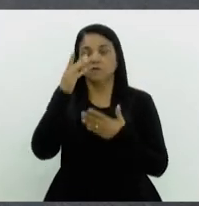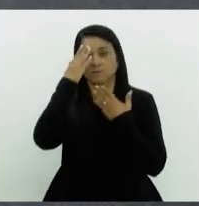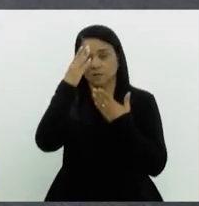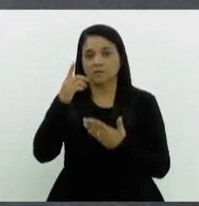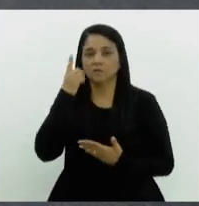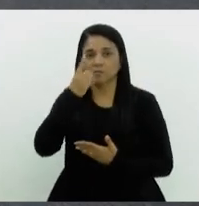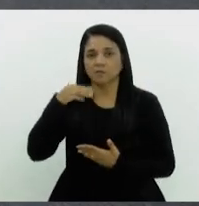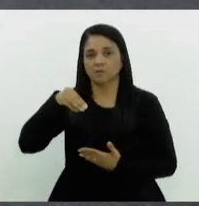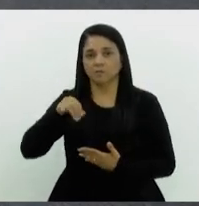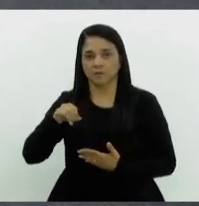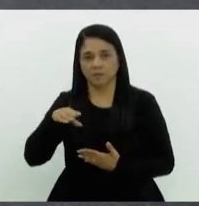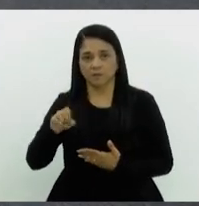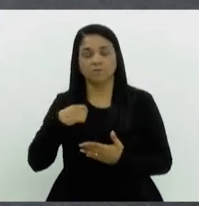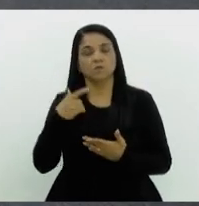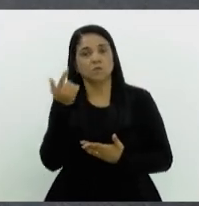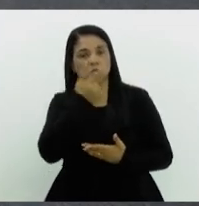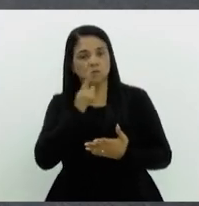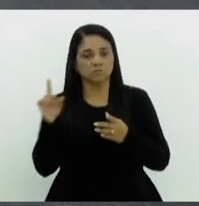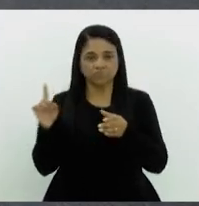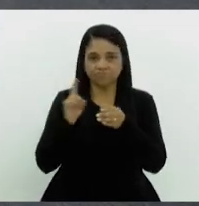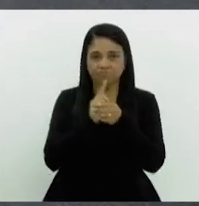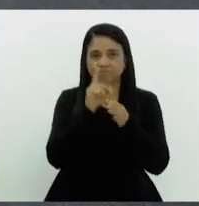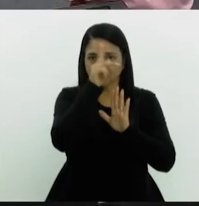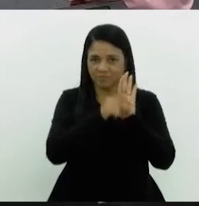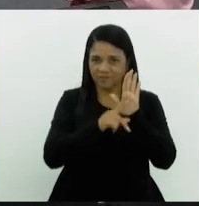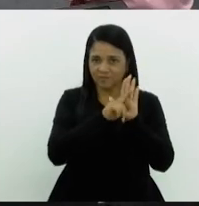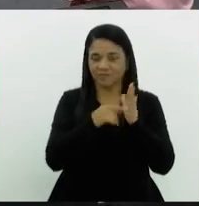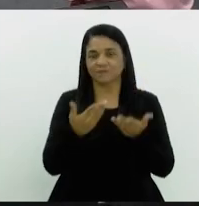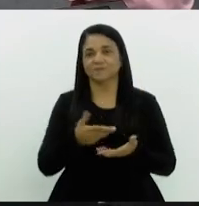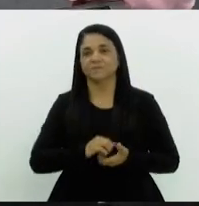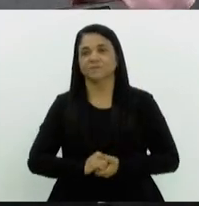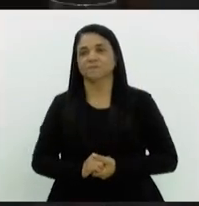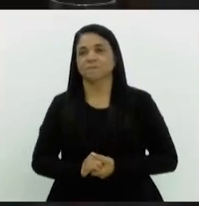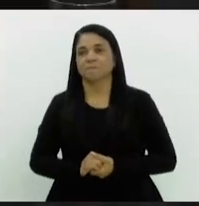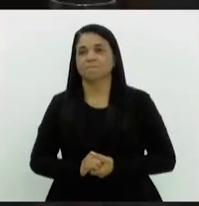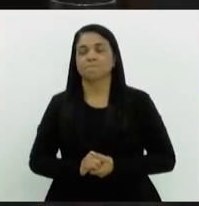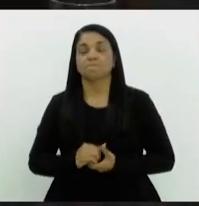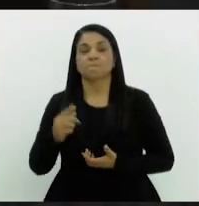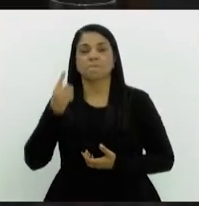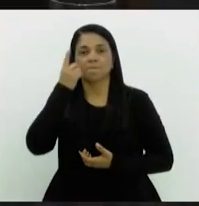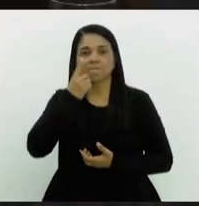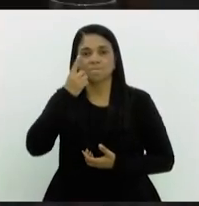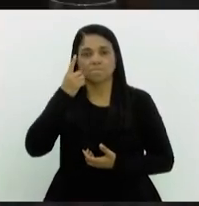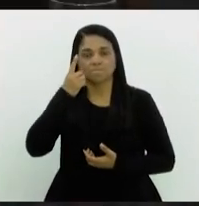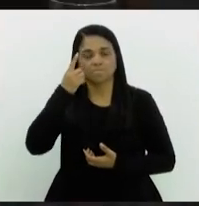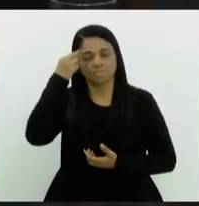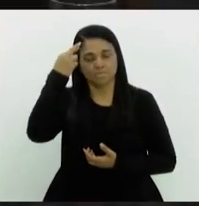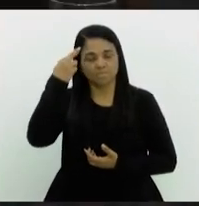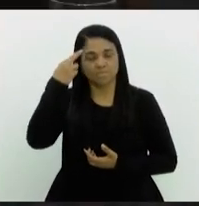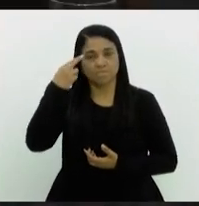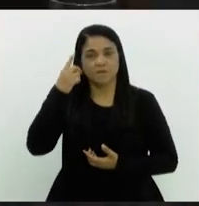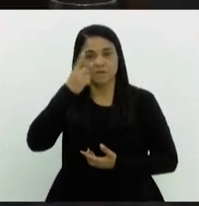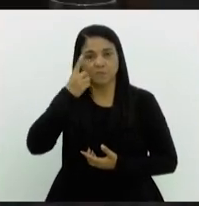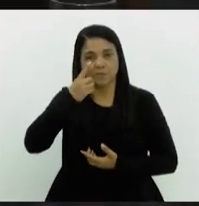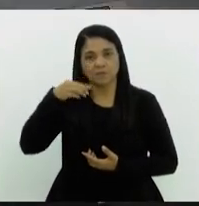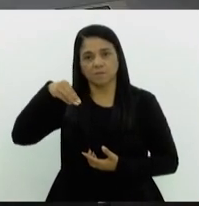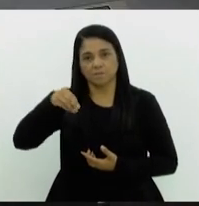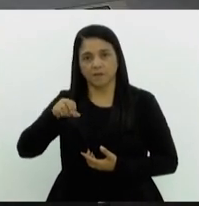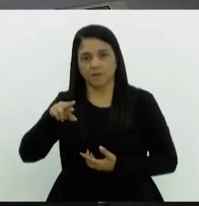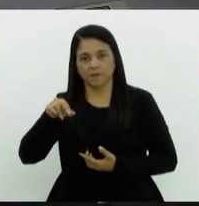Carlos Mink por ter concedido a coautoria. Deputada Marina, do MST, logo em seguida, deputado Flávio